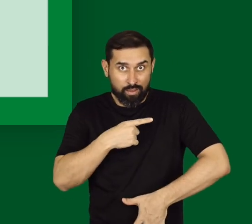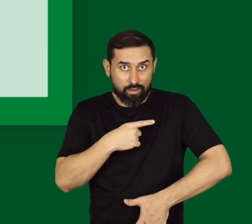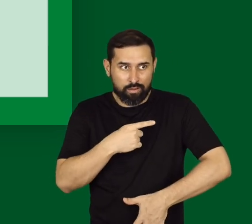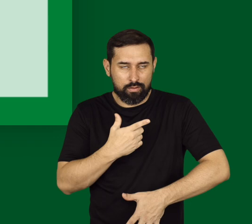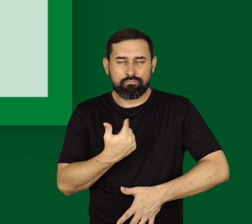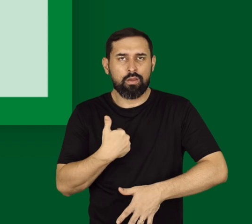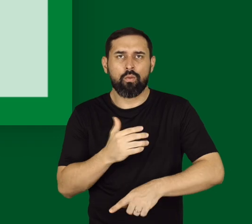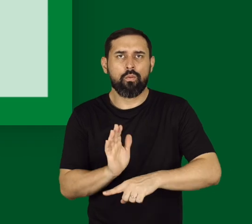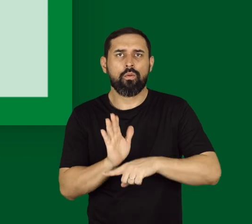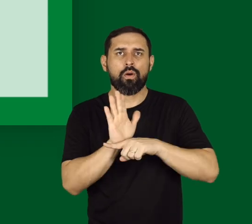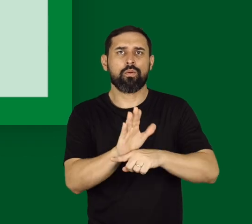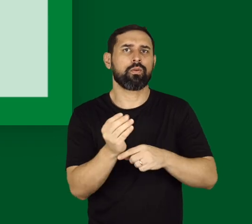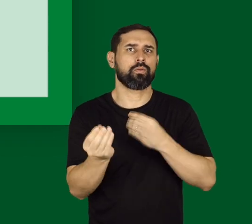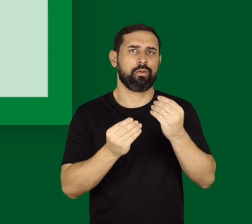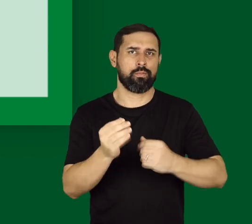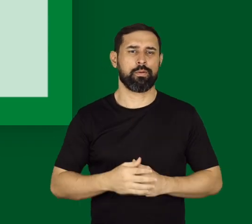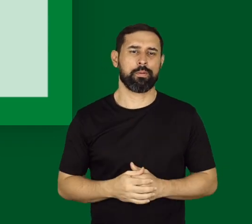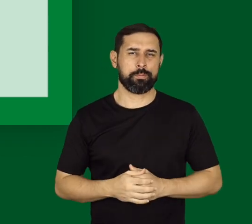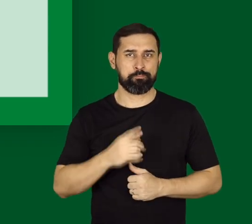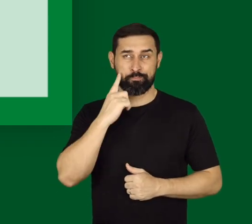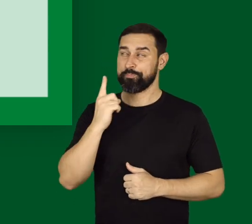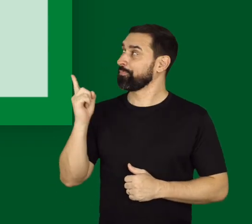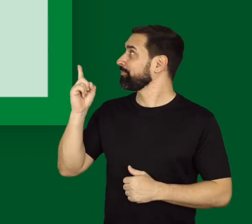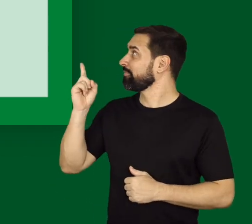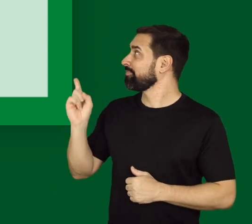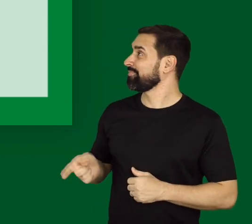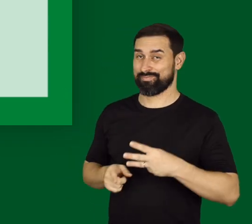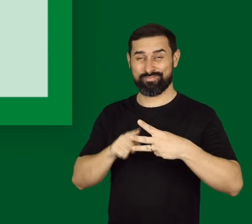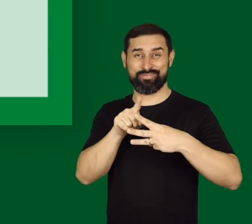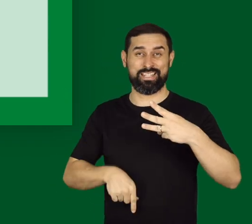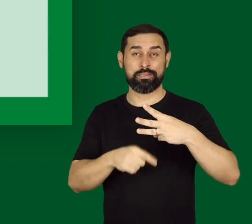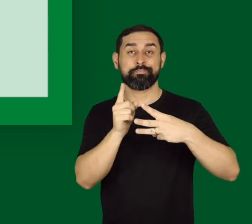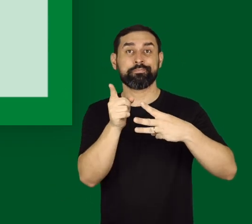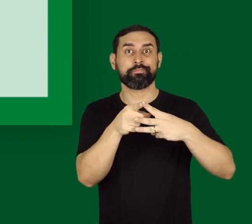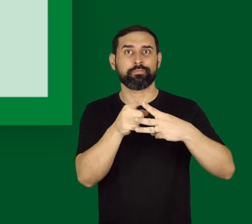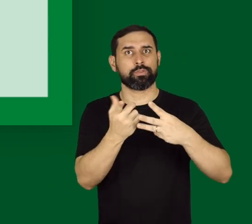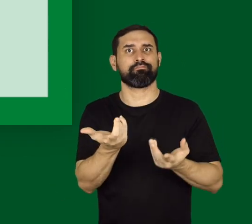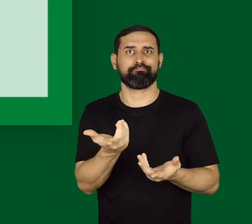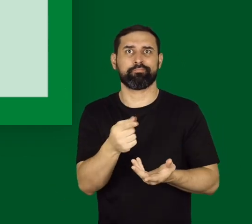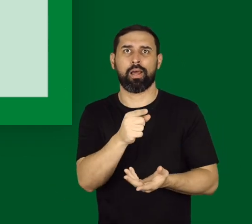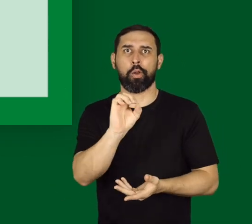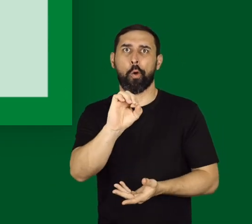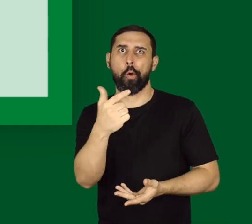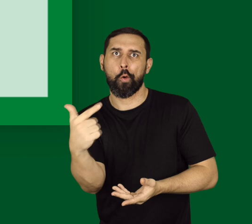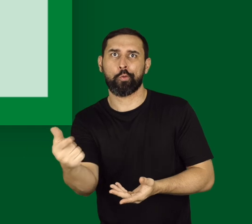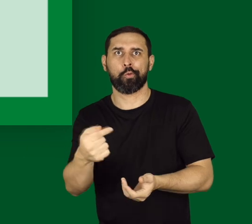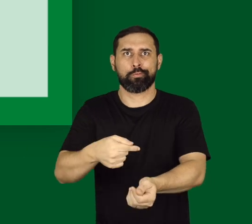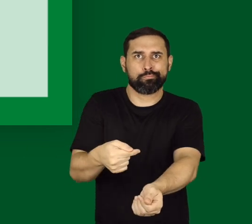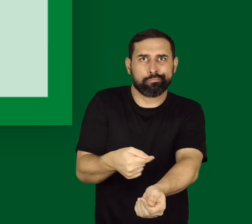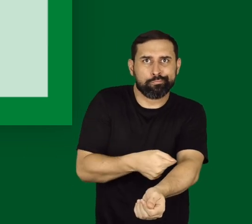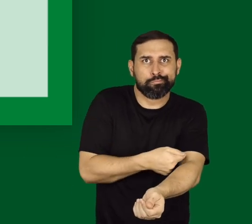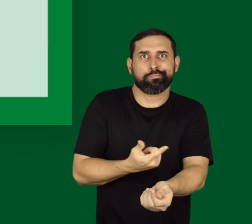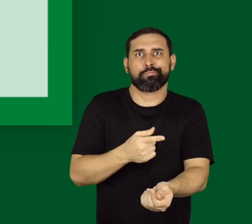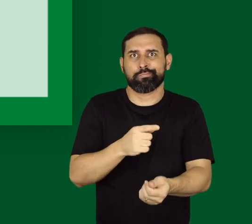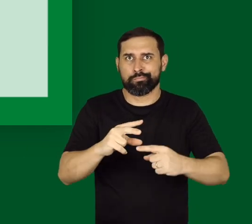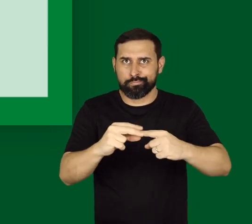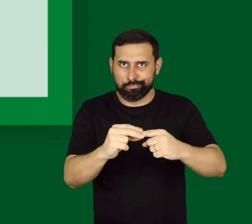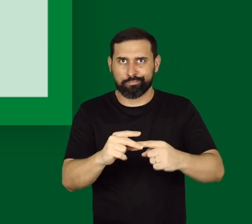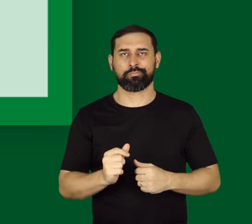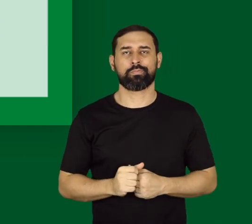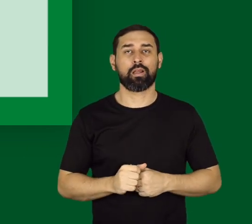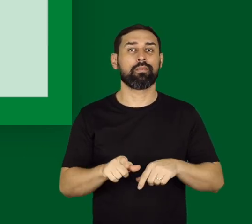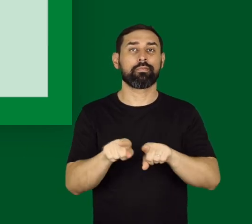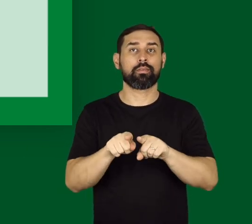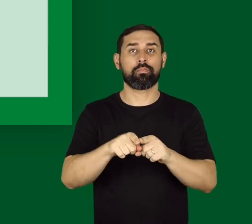numa situação de uma criança com choque séptico? Então, você vai fazer monitorização oxigênio e veia, para toda